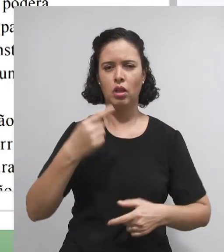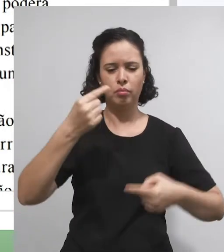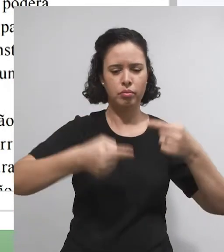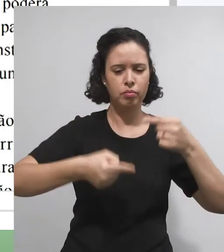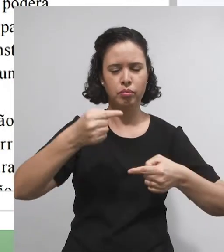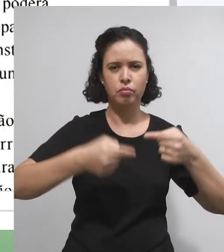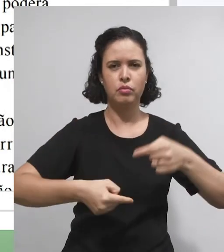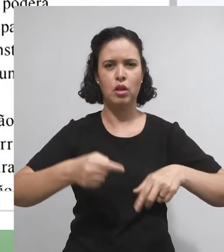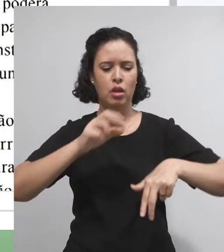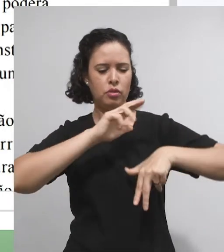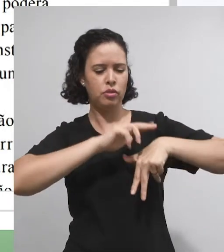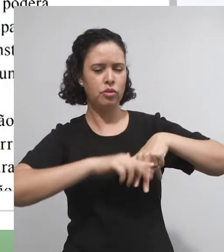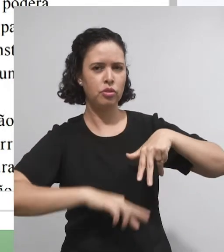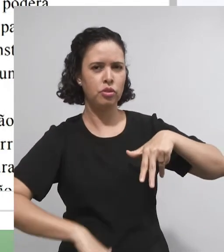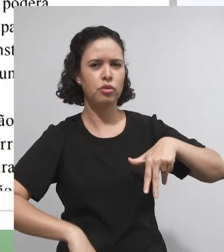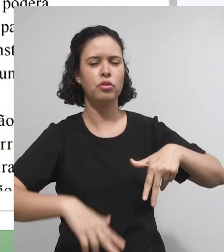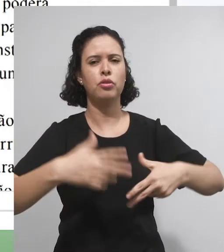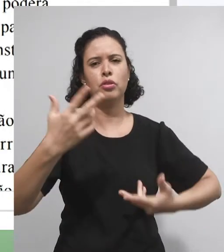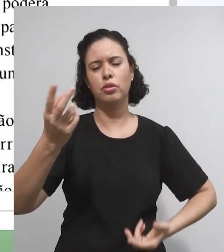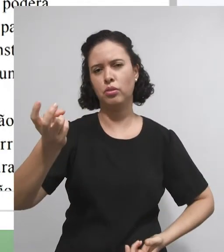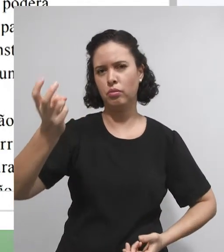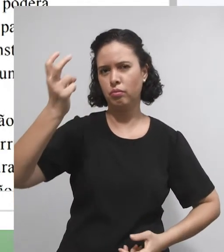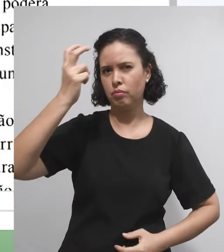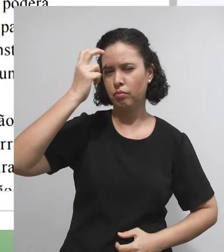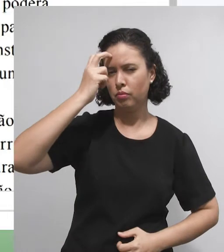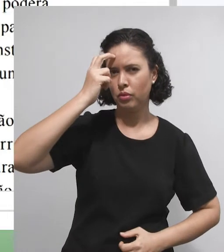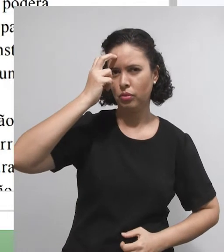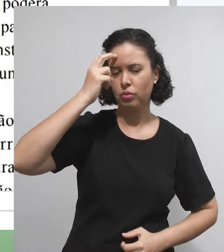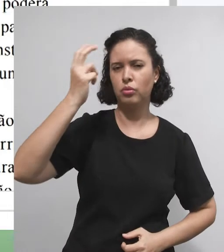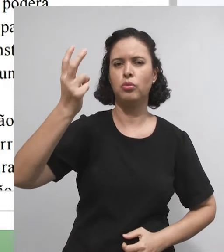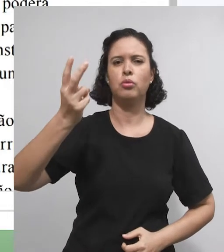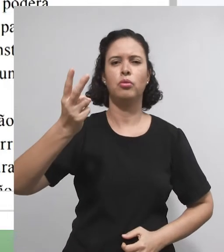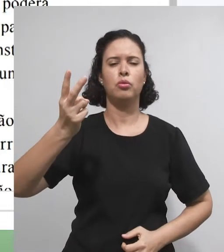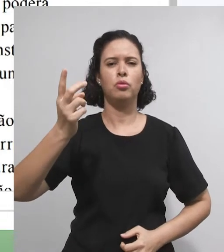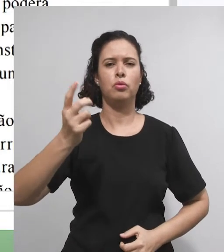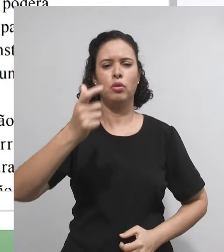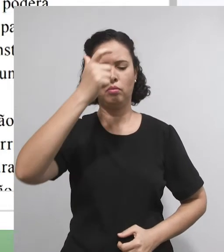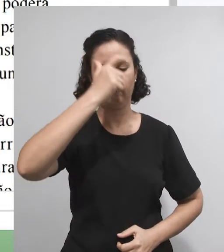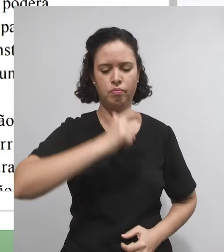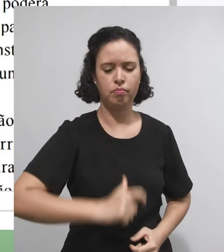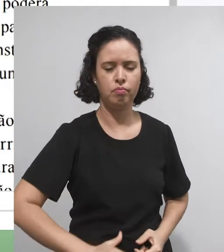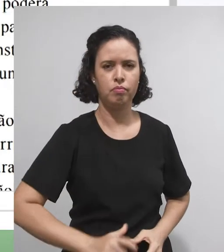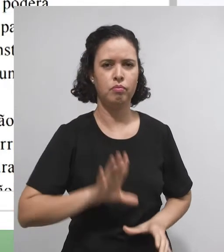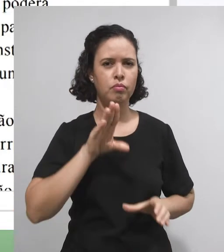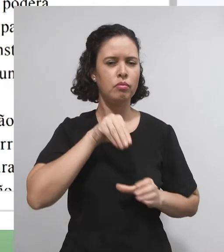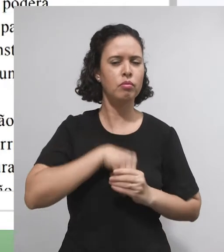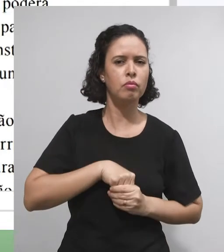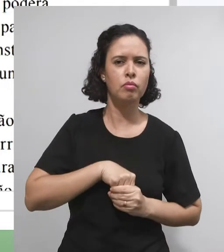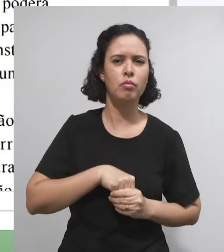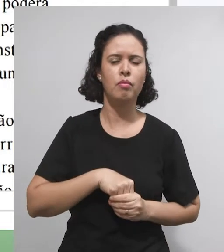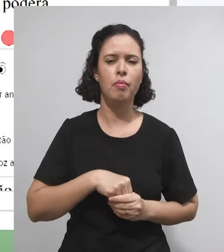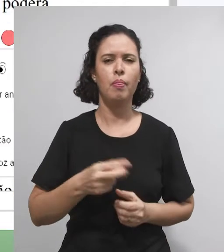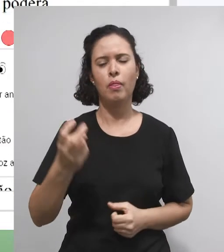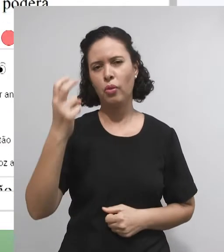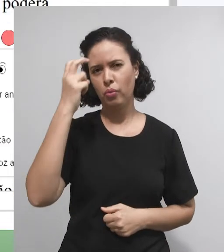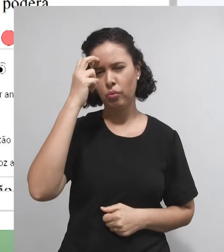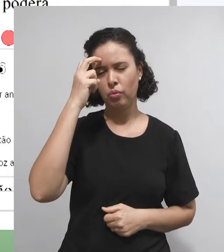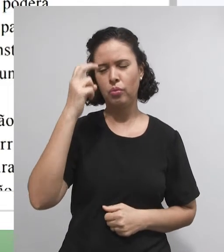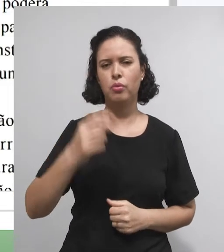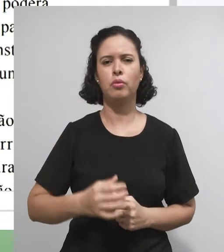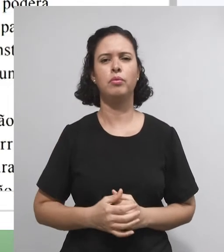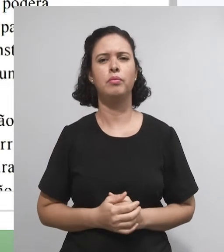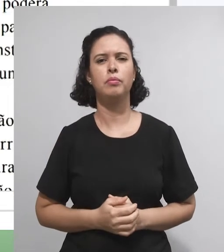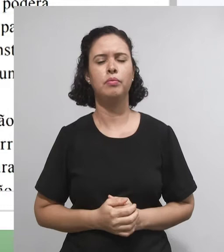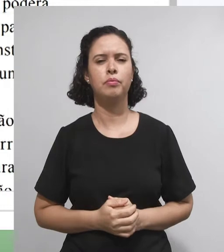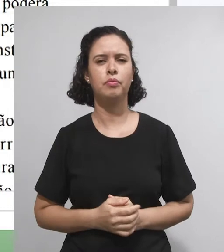de gênero, toda a discussão de sujeito, toda a discussão de